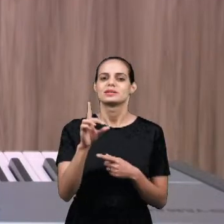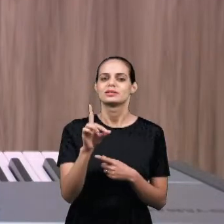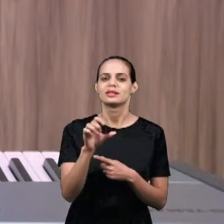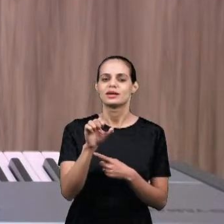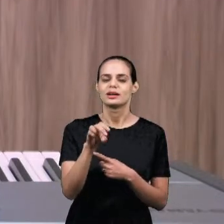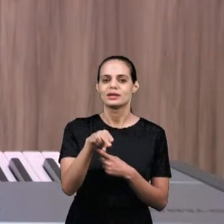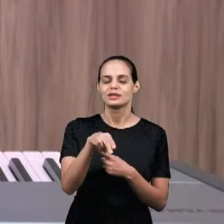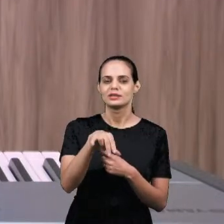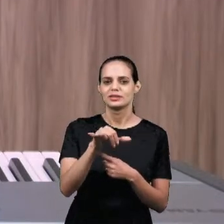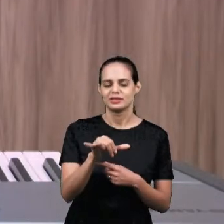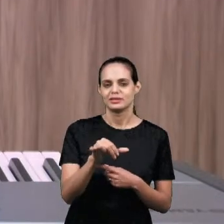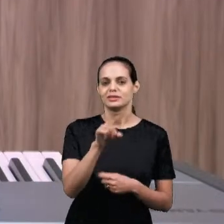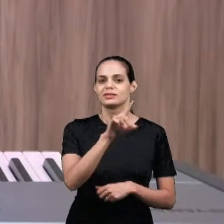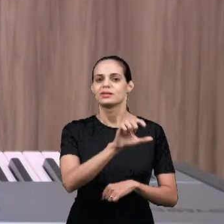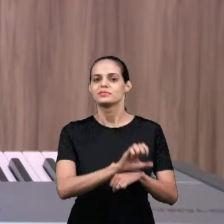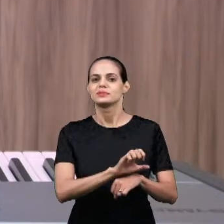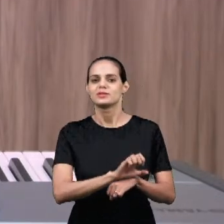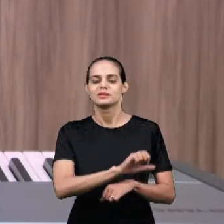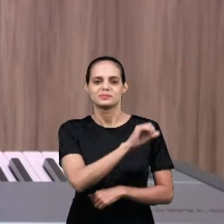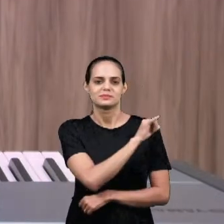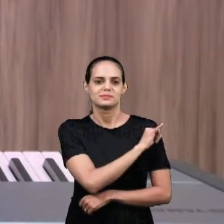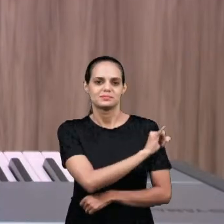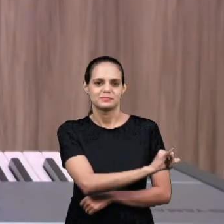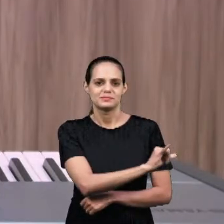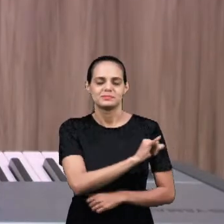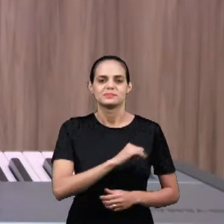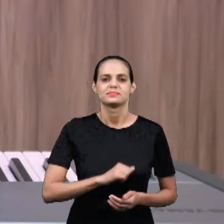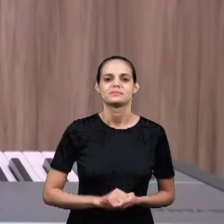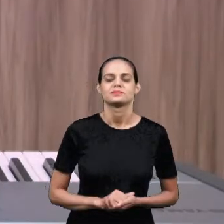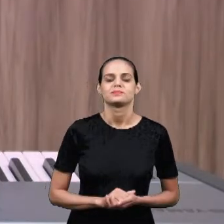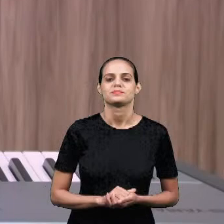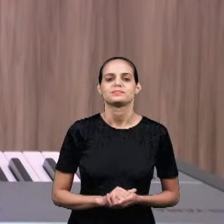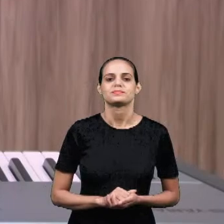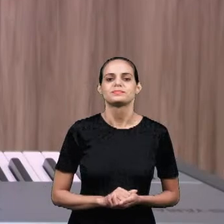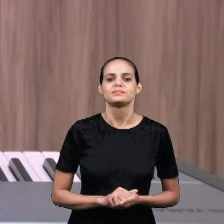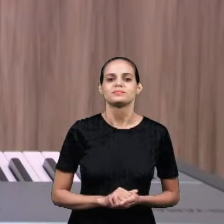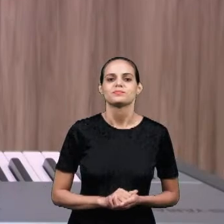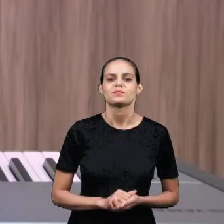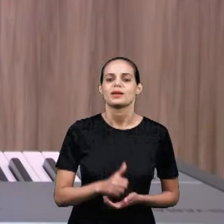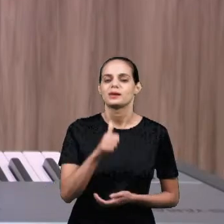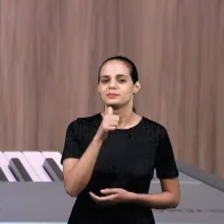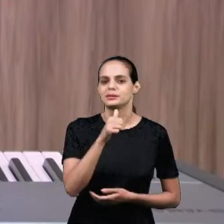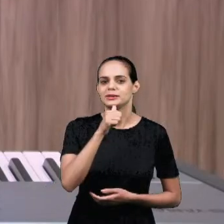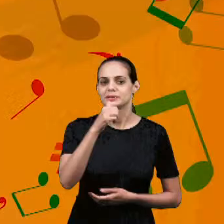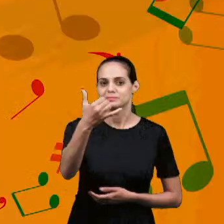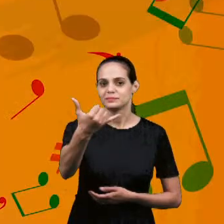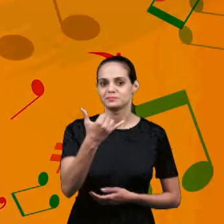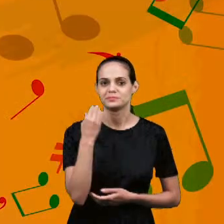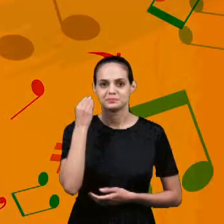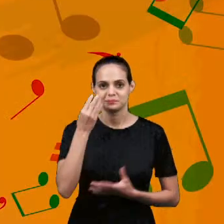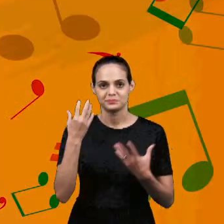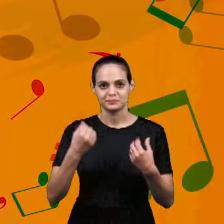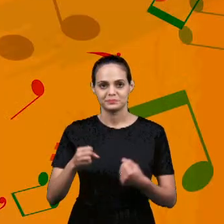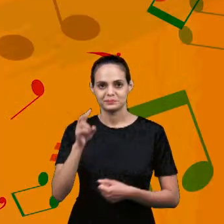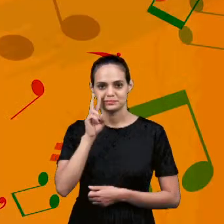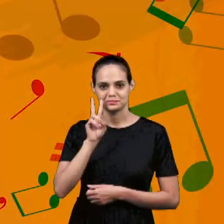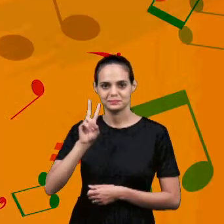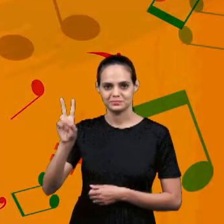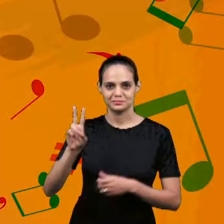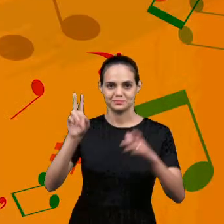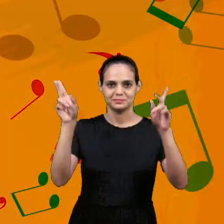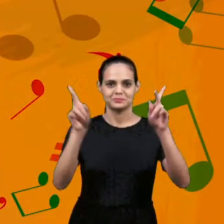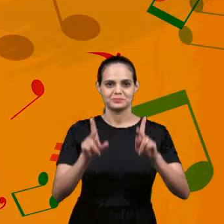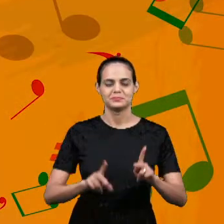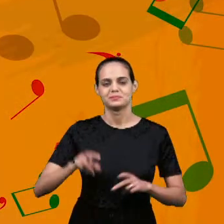de Búzios, Rio de Janeiro. Ela que vai contar para nós. Vamos ouvir? A paz do Senhor,